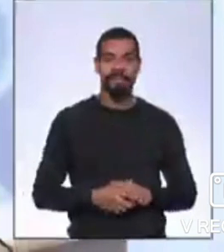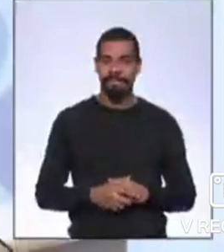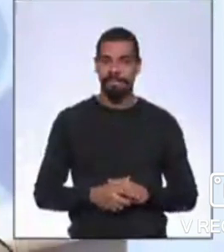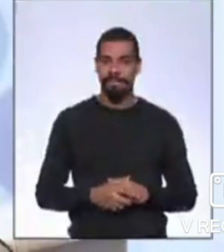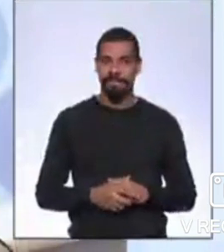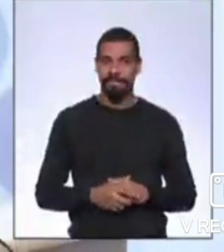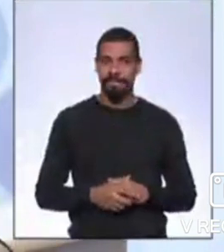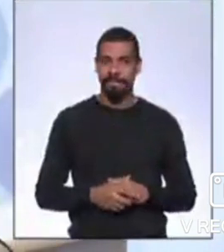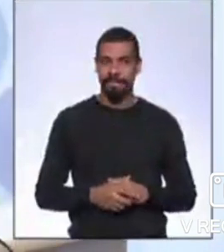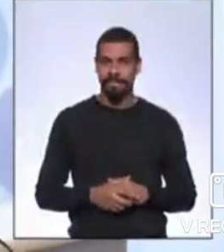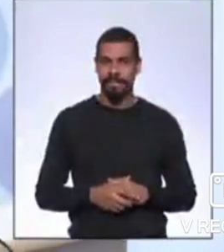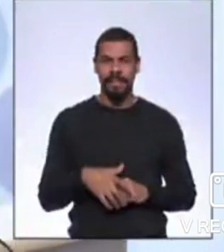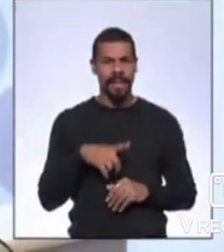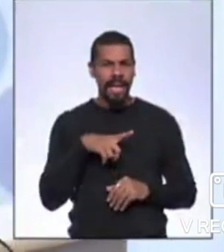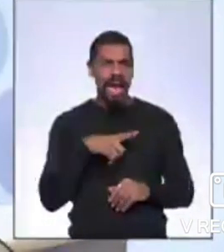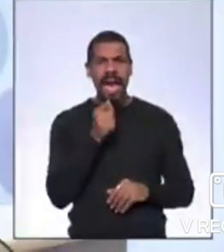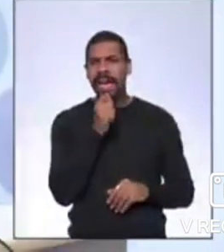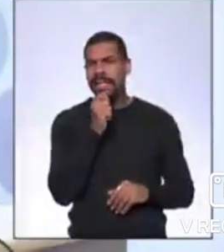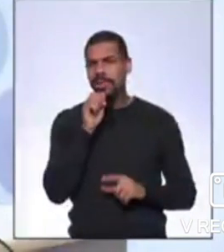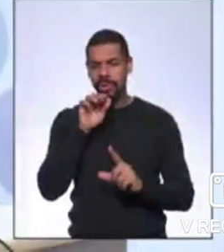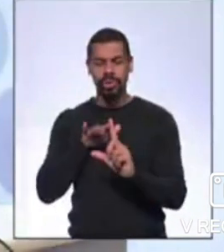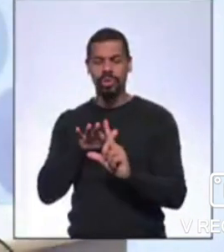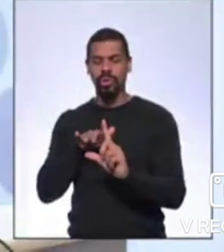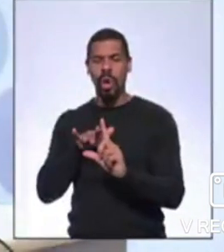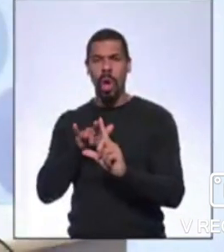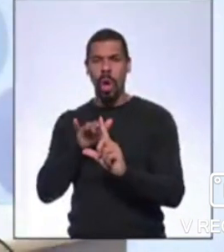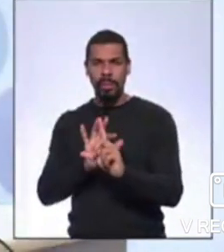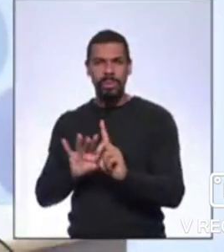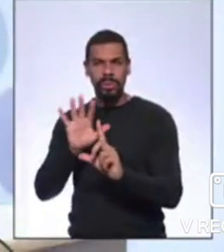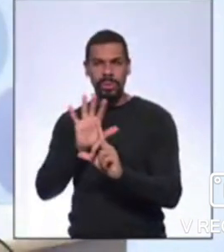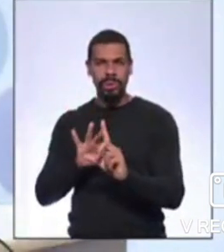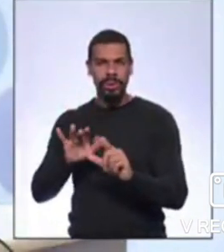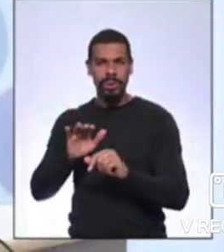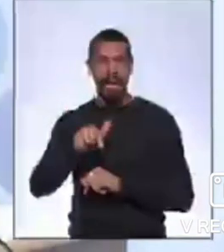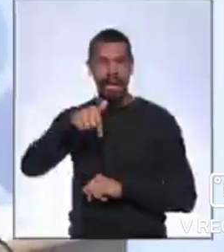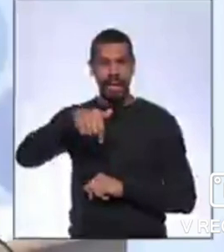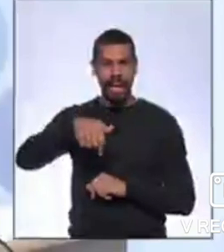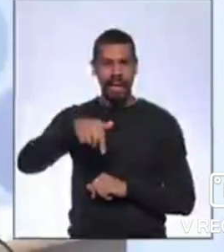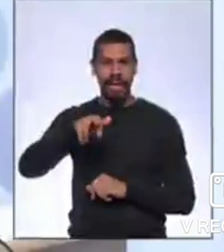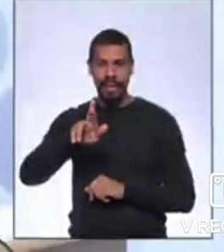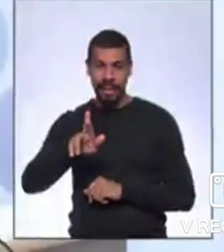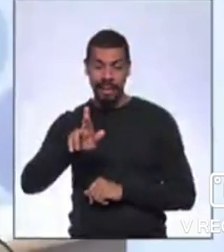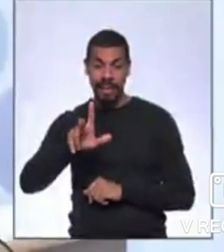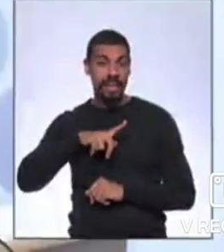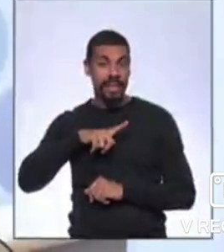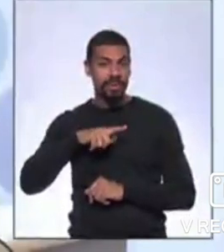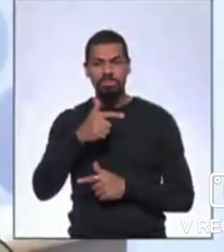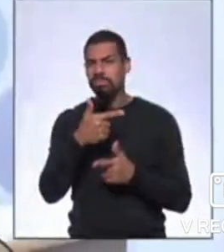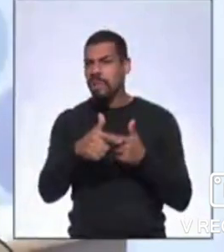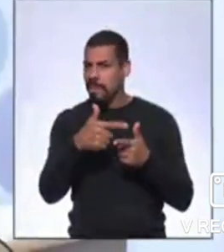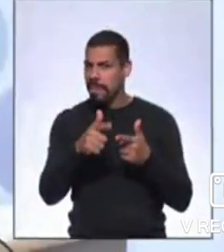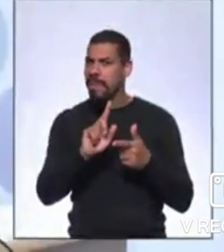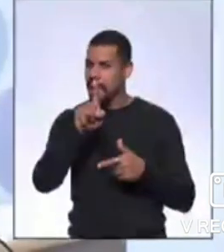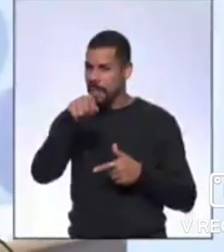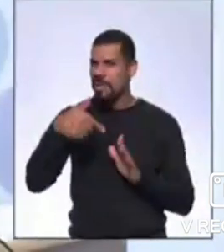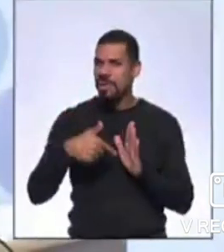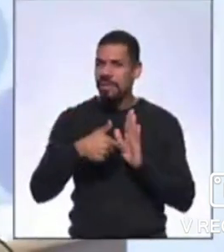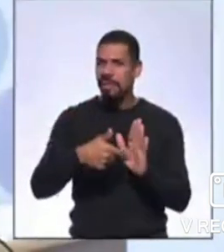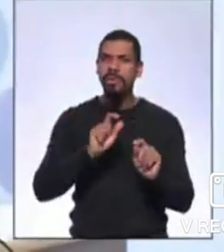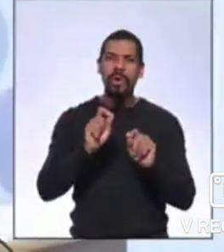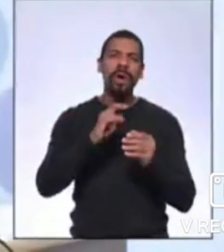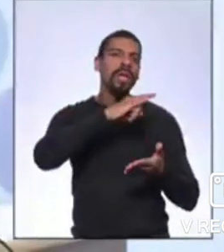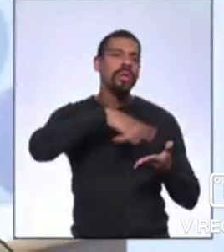só, gente, mesmo quem não tem o QR Code, quem não tem o celular para poder acessar, não tem problema, porque a gente vai mostrar para vocês